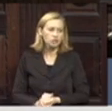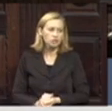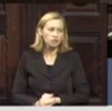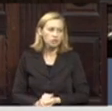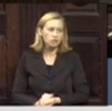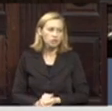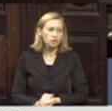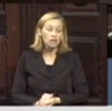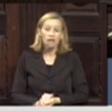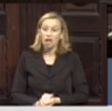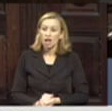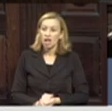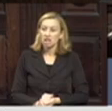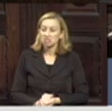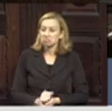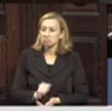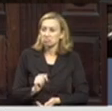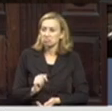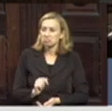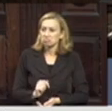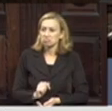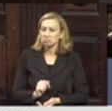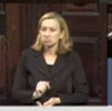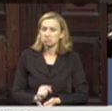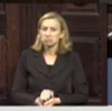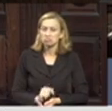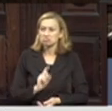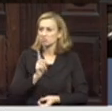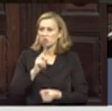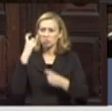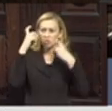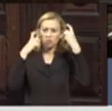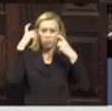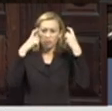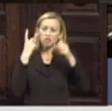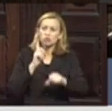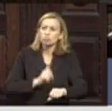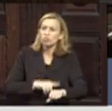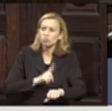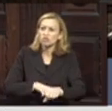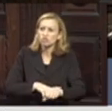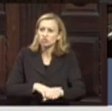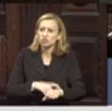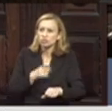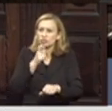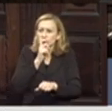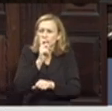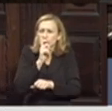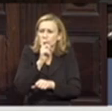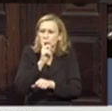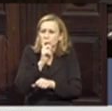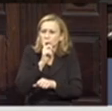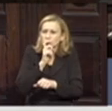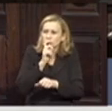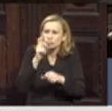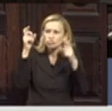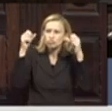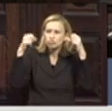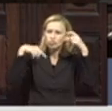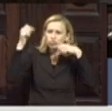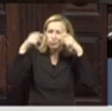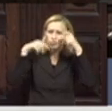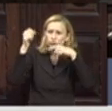O erro que eu reputo de maior gravidade foi quando,